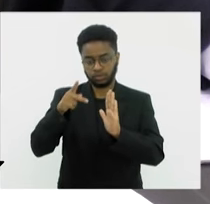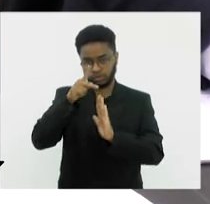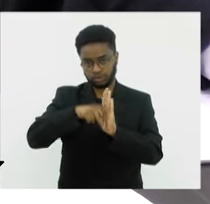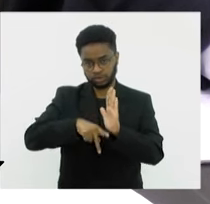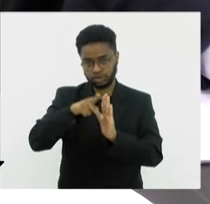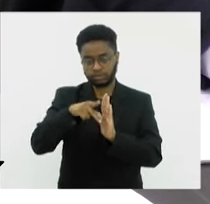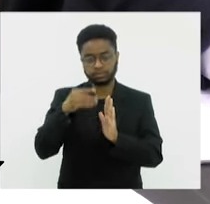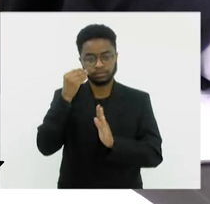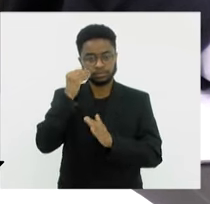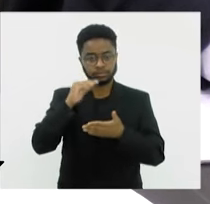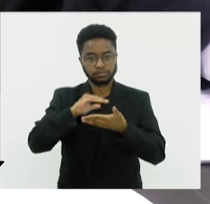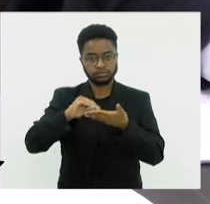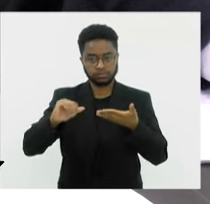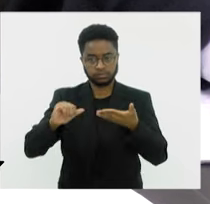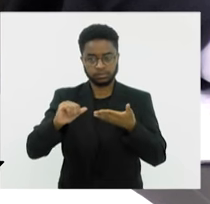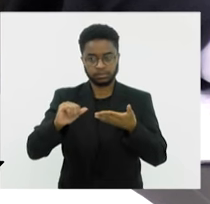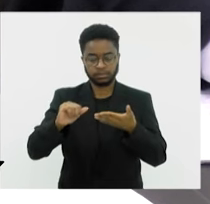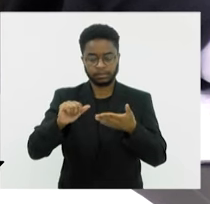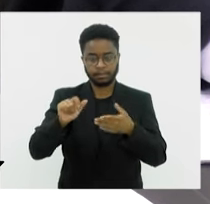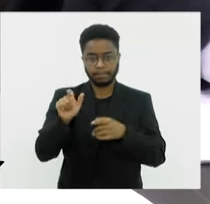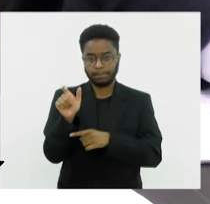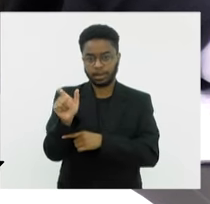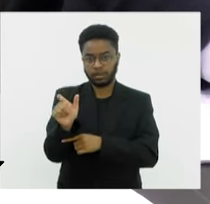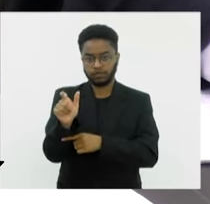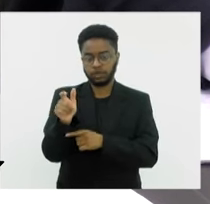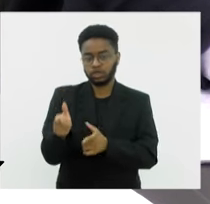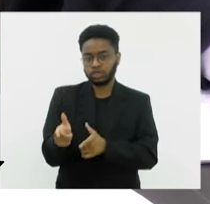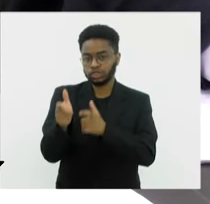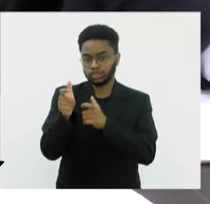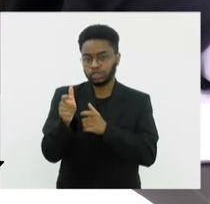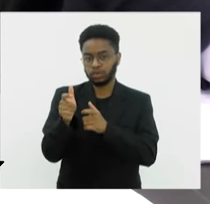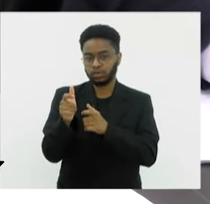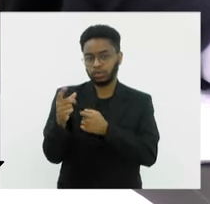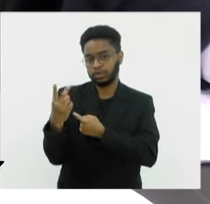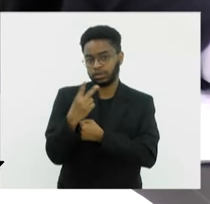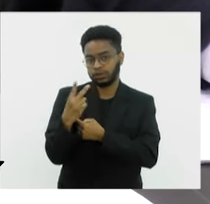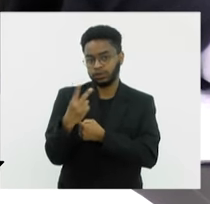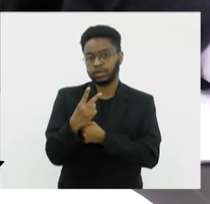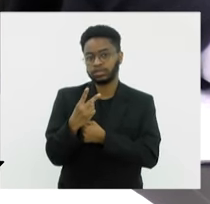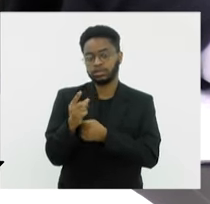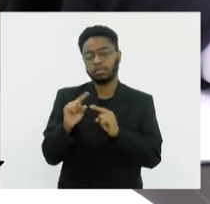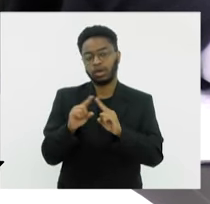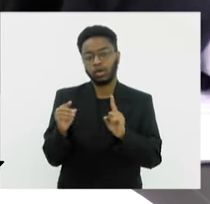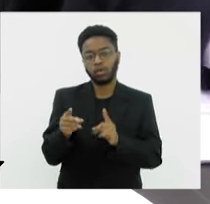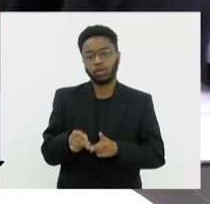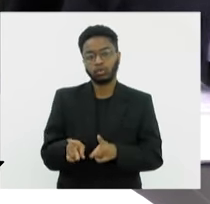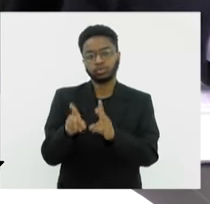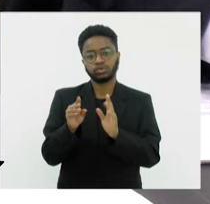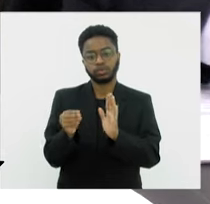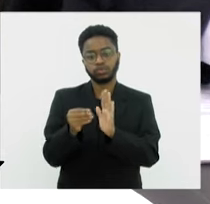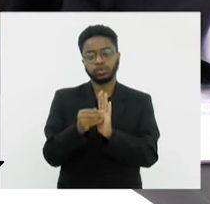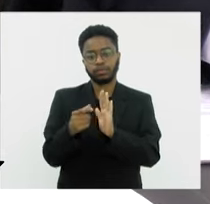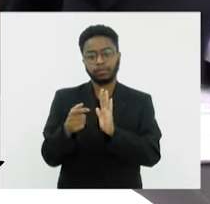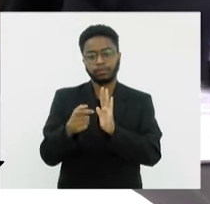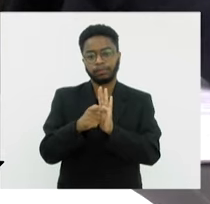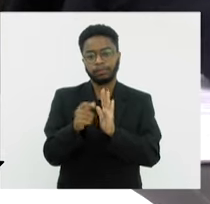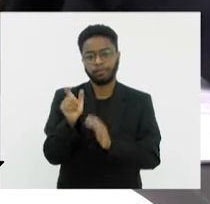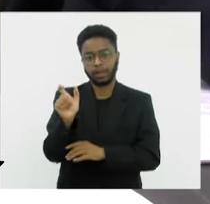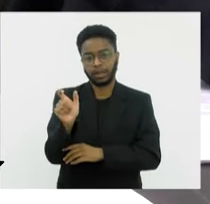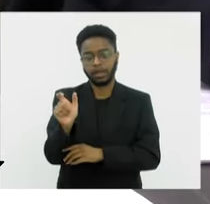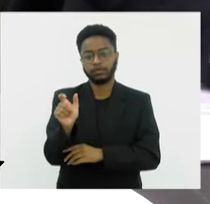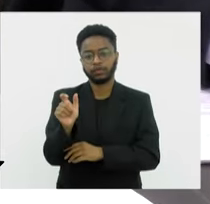para retirar o tiro de defesa, mantendo o tiro desportivo, e assim como também, né, no